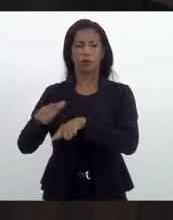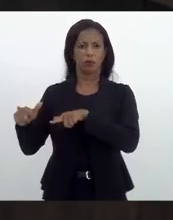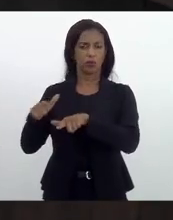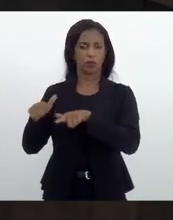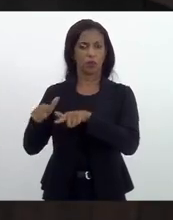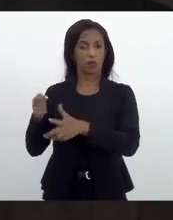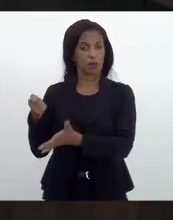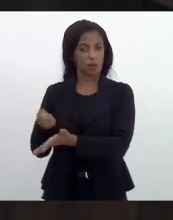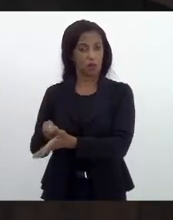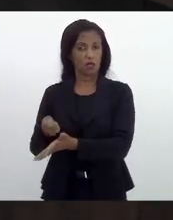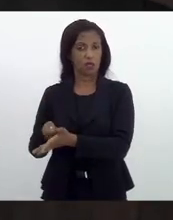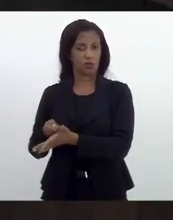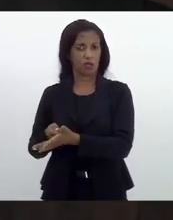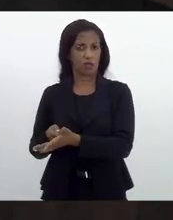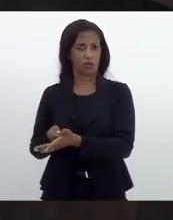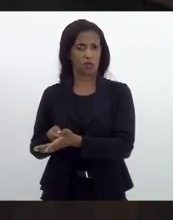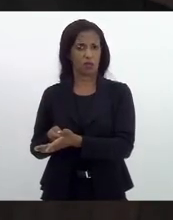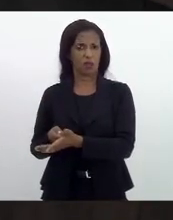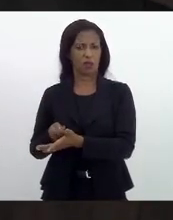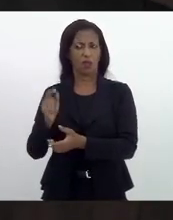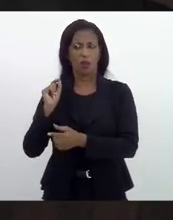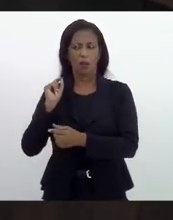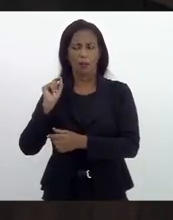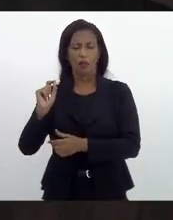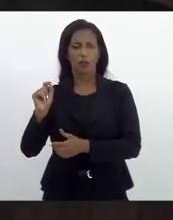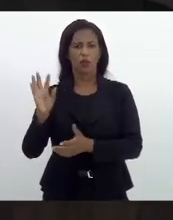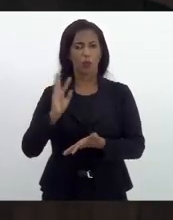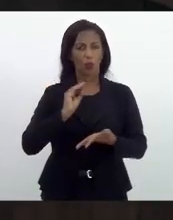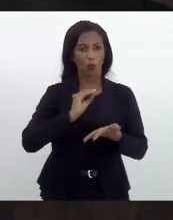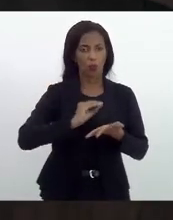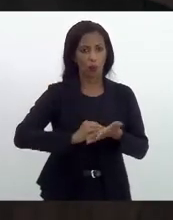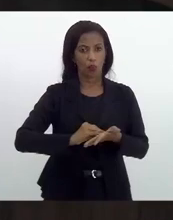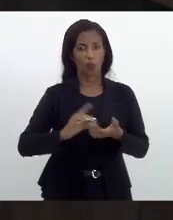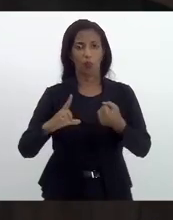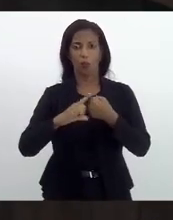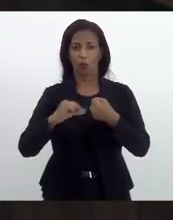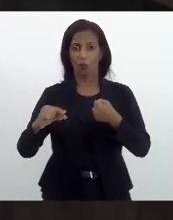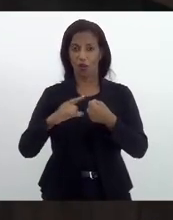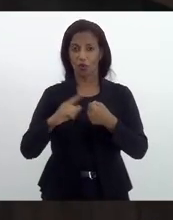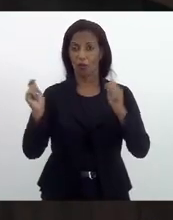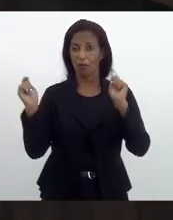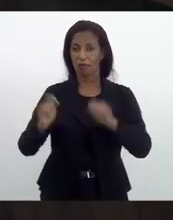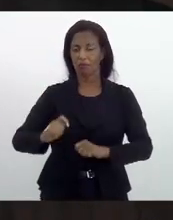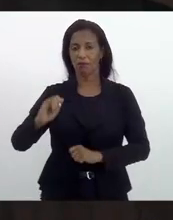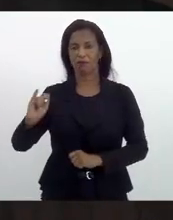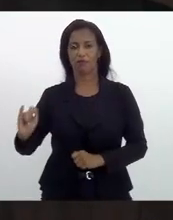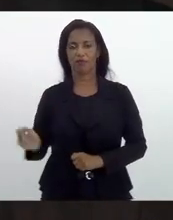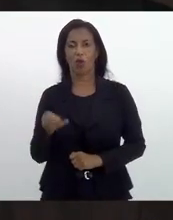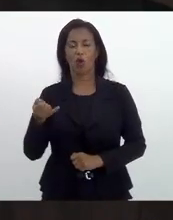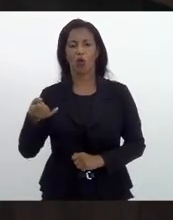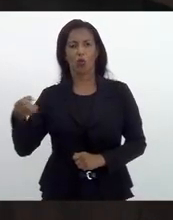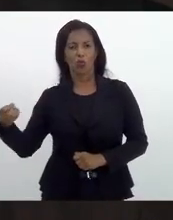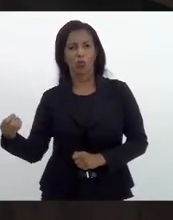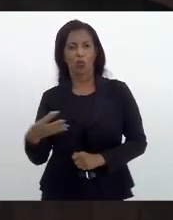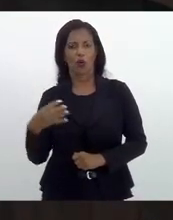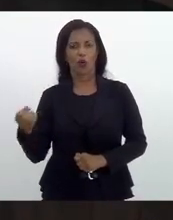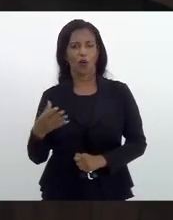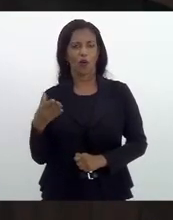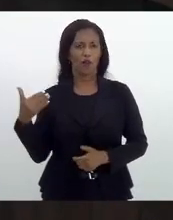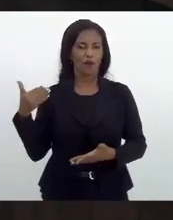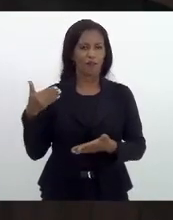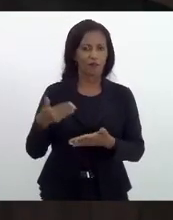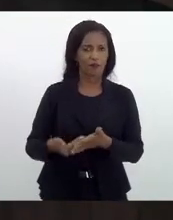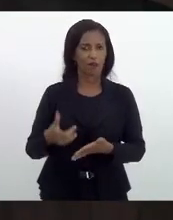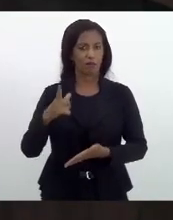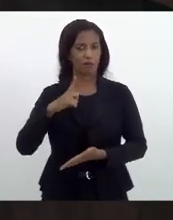Essa é a exigência do regime. O que a gente colocou aqui é um artigo que abre a possibilidade para que os novos servidores venham a ter